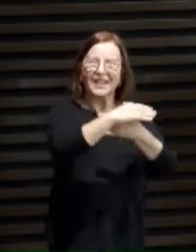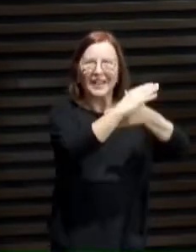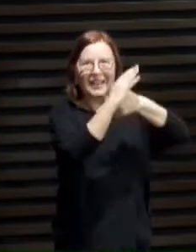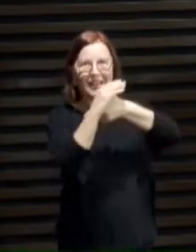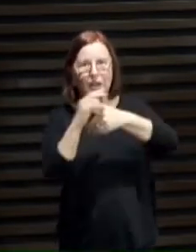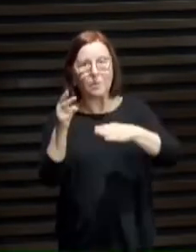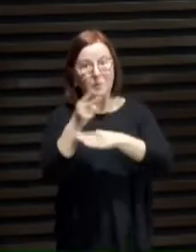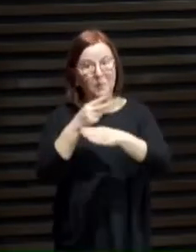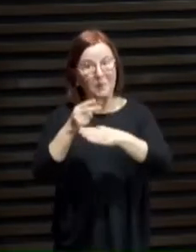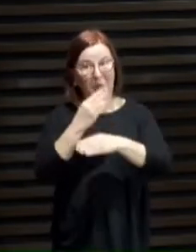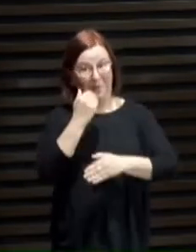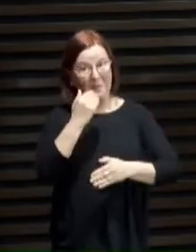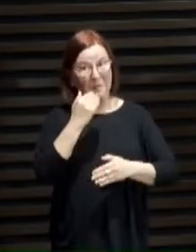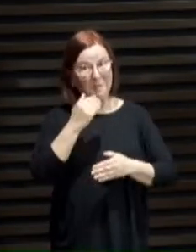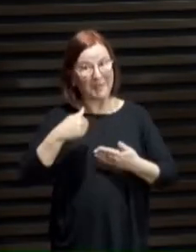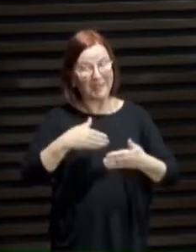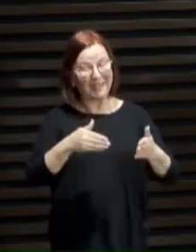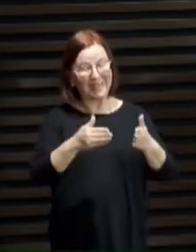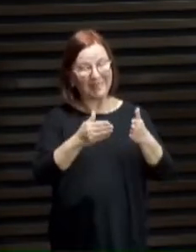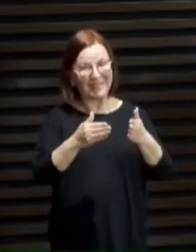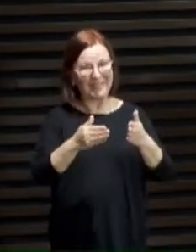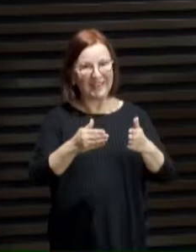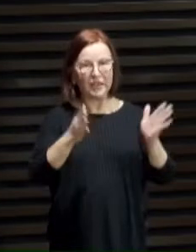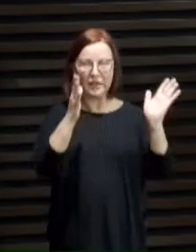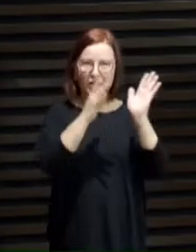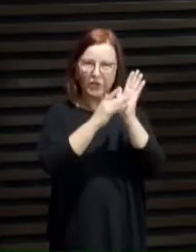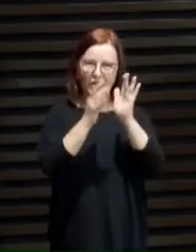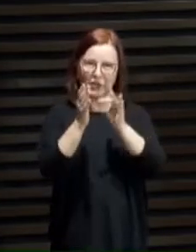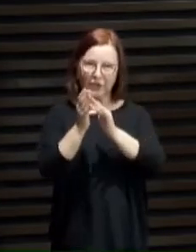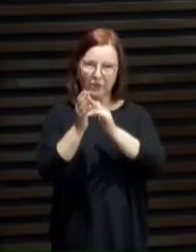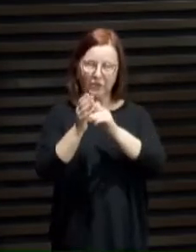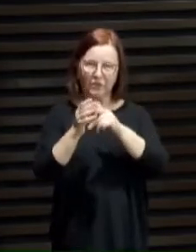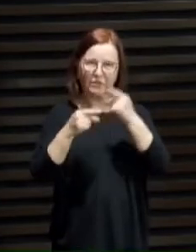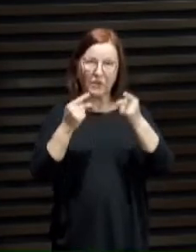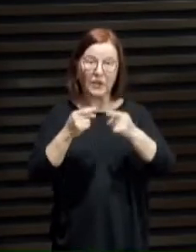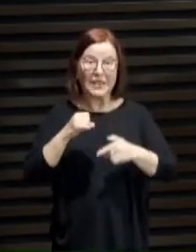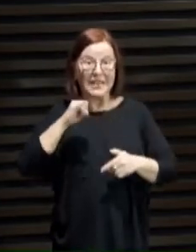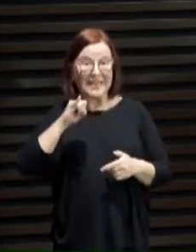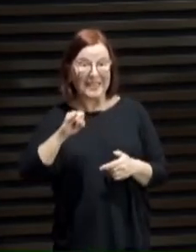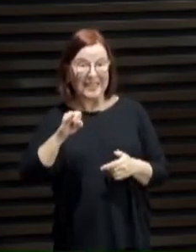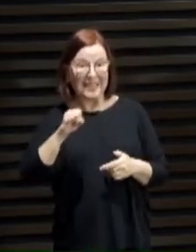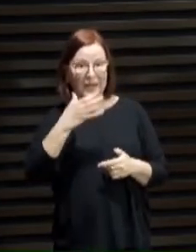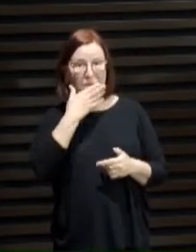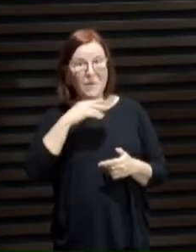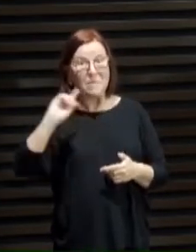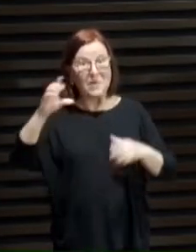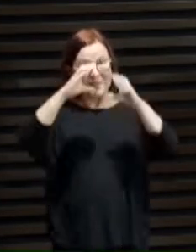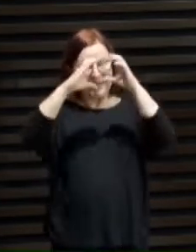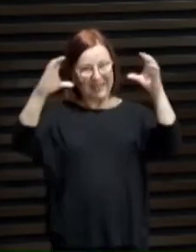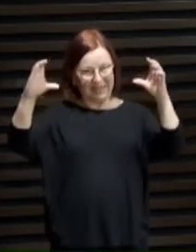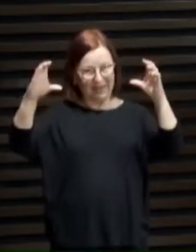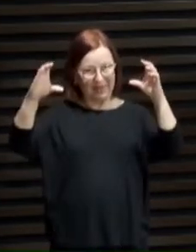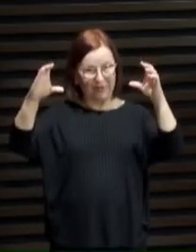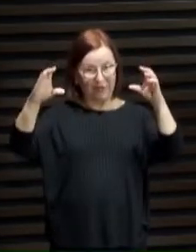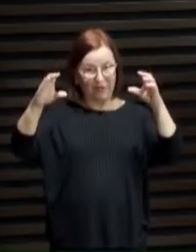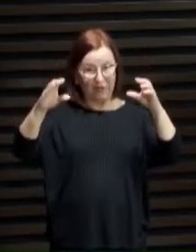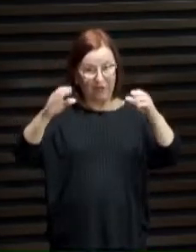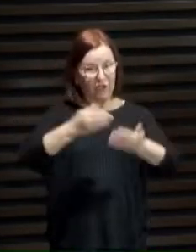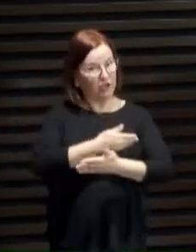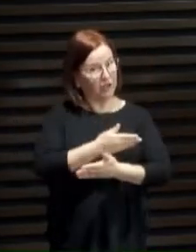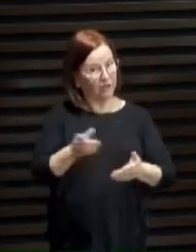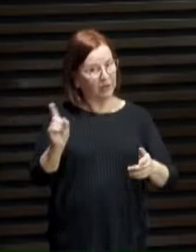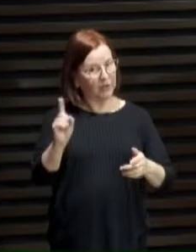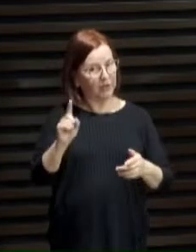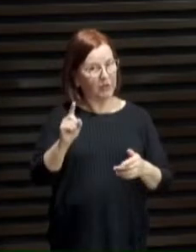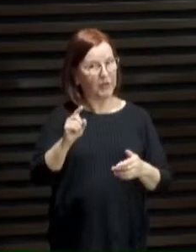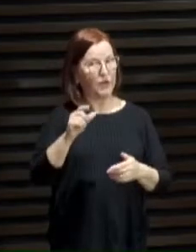caminho. Jesus está dizendo: se o Pai Celeste de vocês, não dos pássaros,